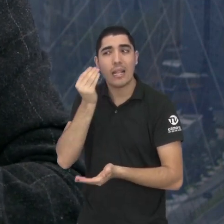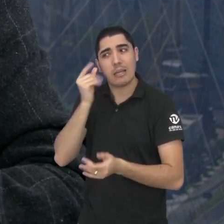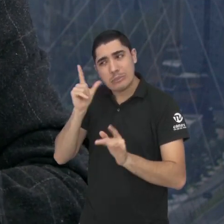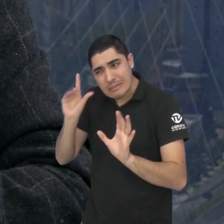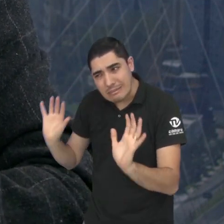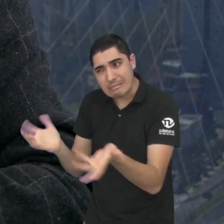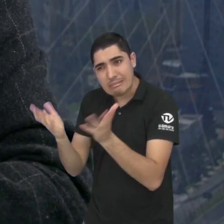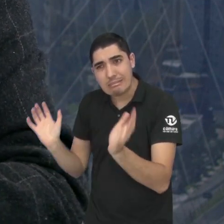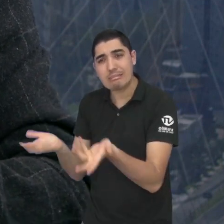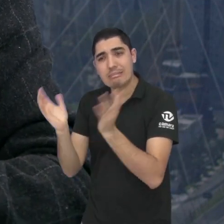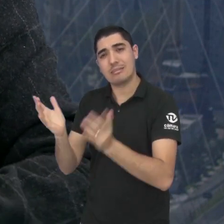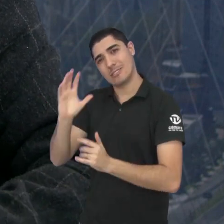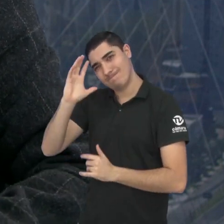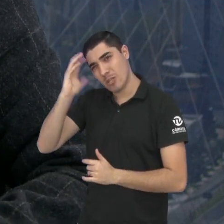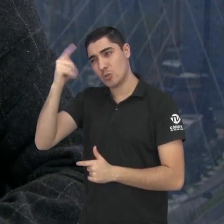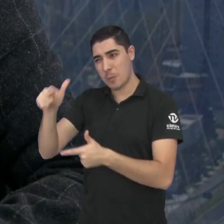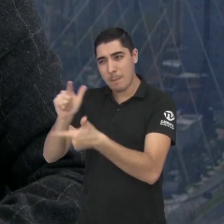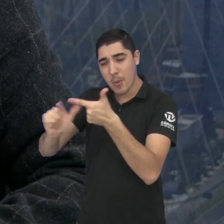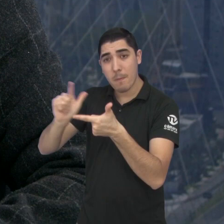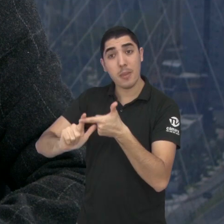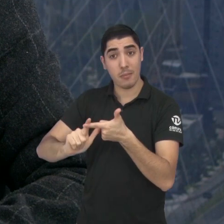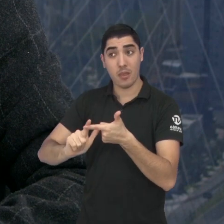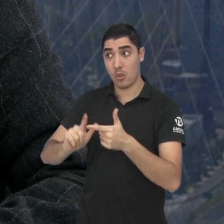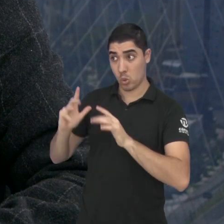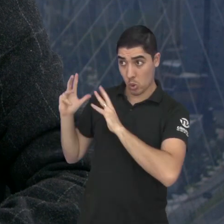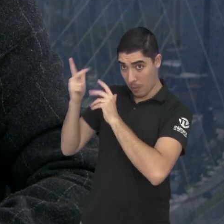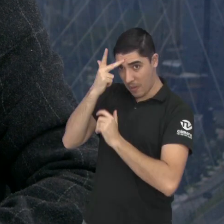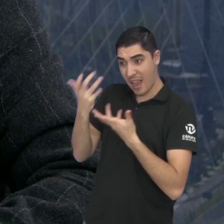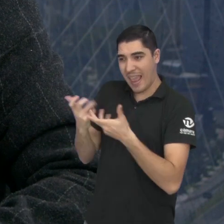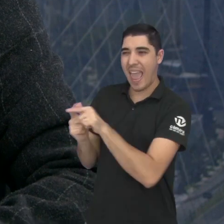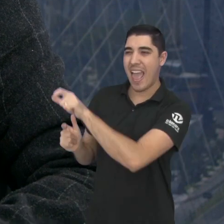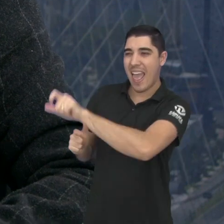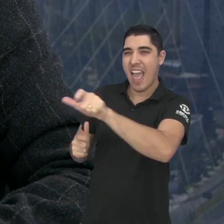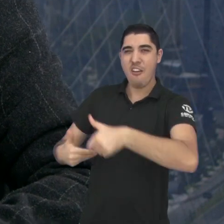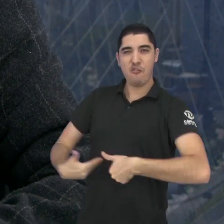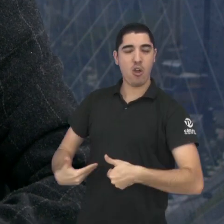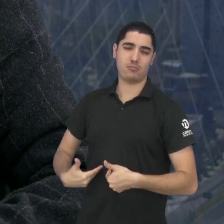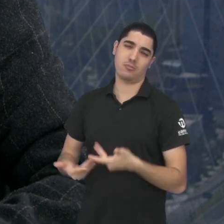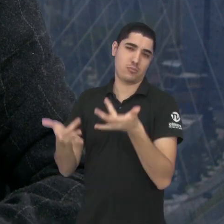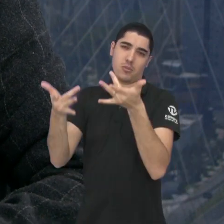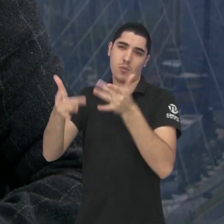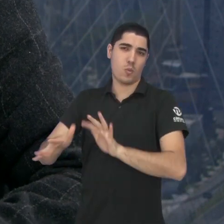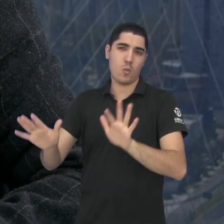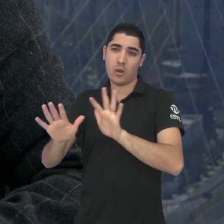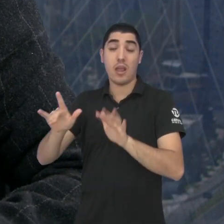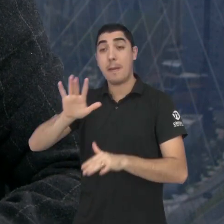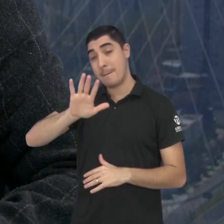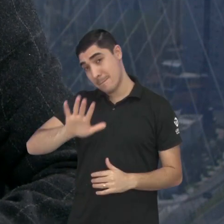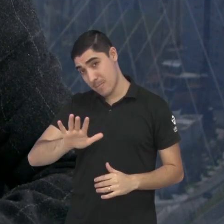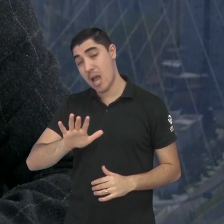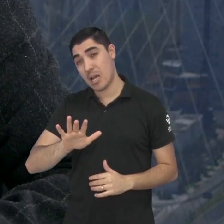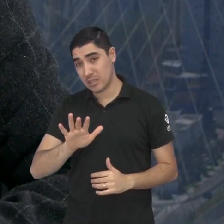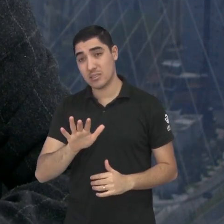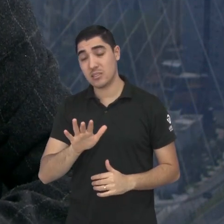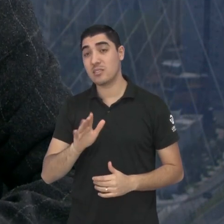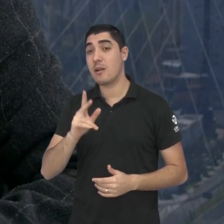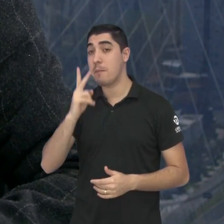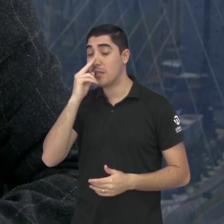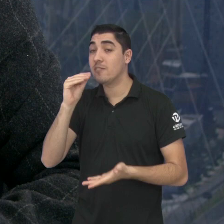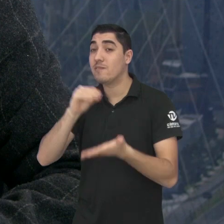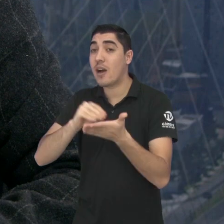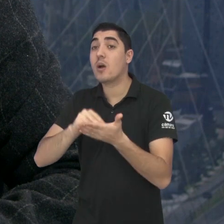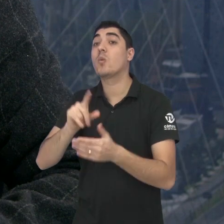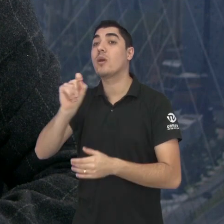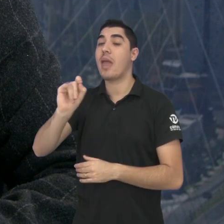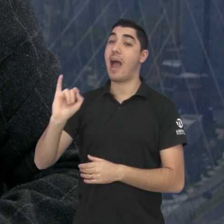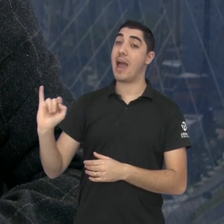que ninguém quer que as pessoas passem fome, ninguém. Agora, só que tem outras vezes não dão prioridade a isso. Eu acho que